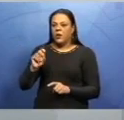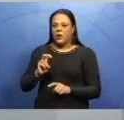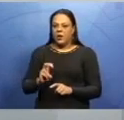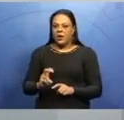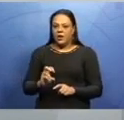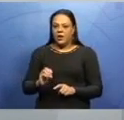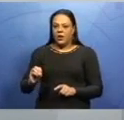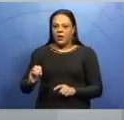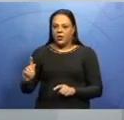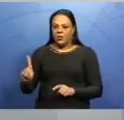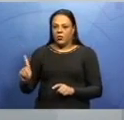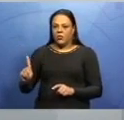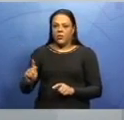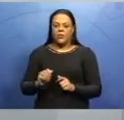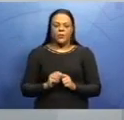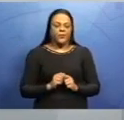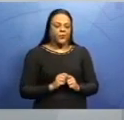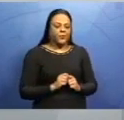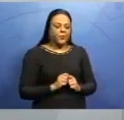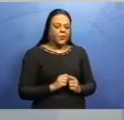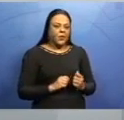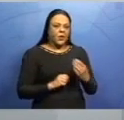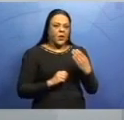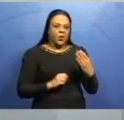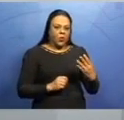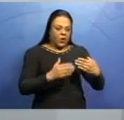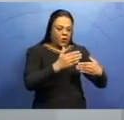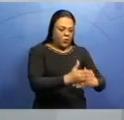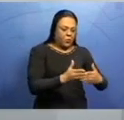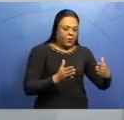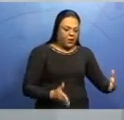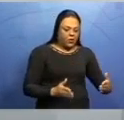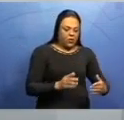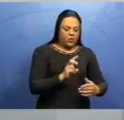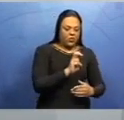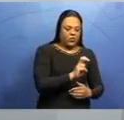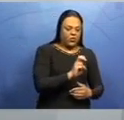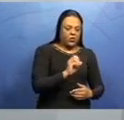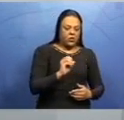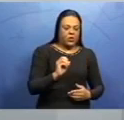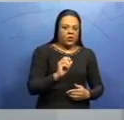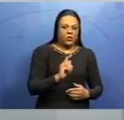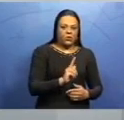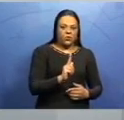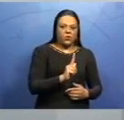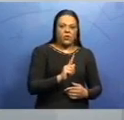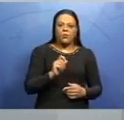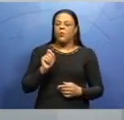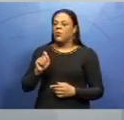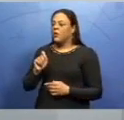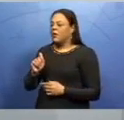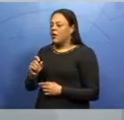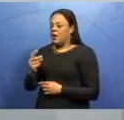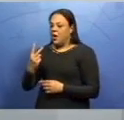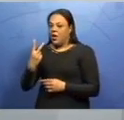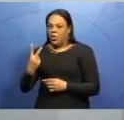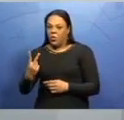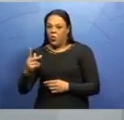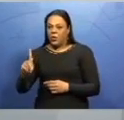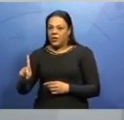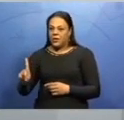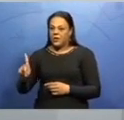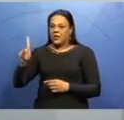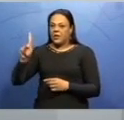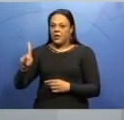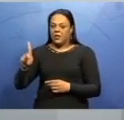500 gramas. 4 pacotes de 500 gramas é igual a 2